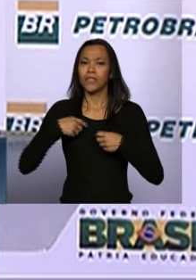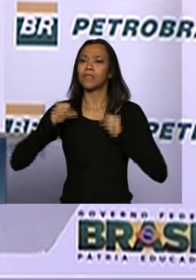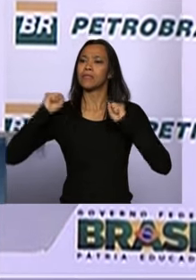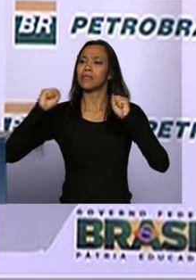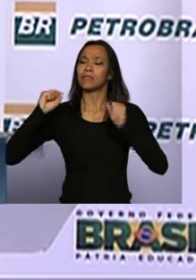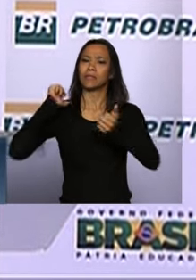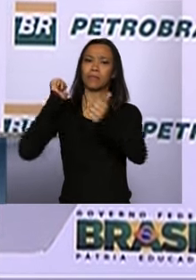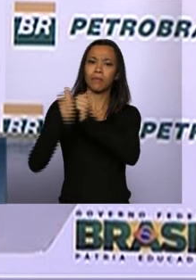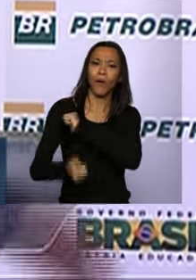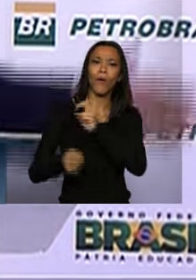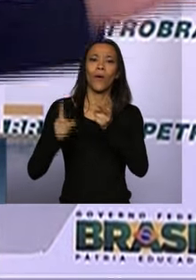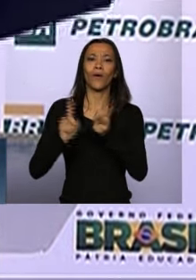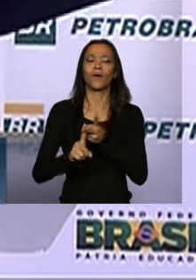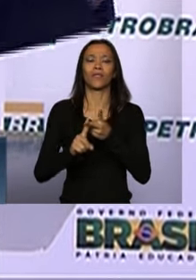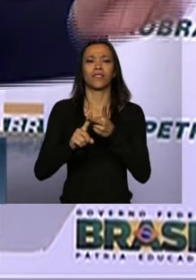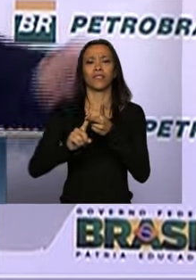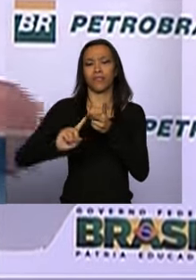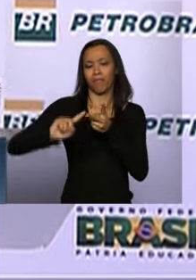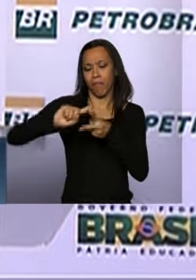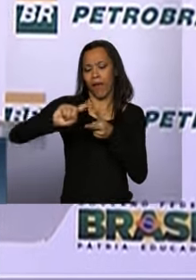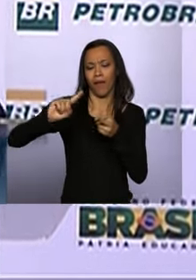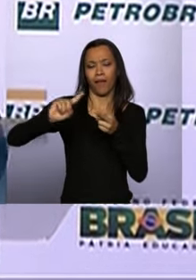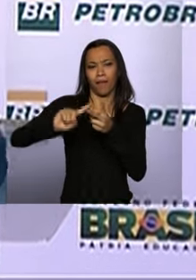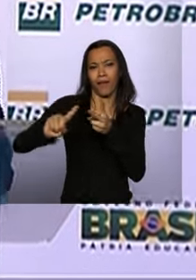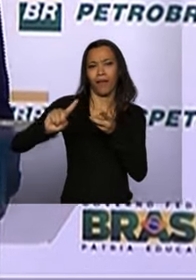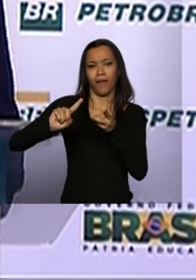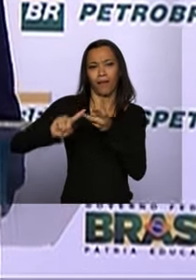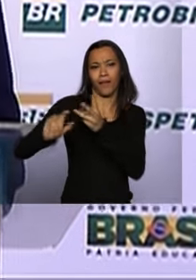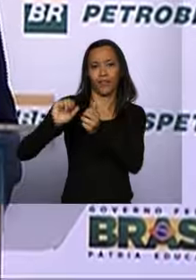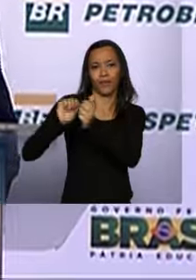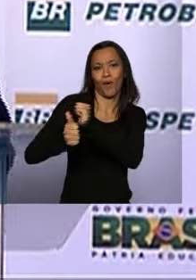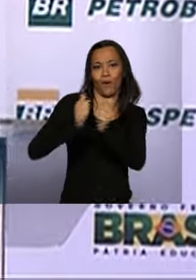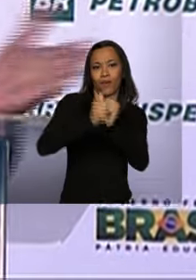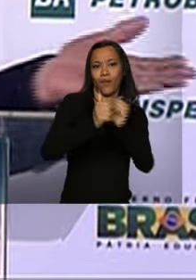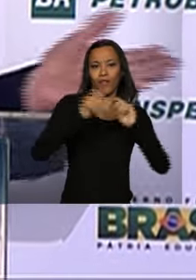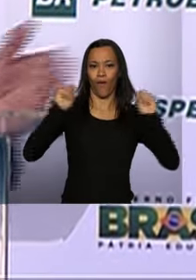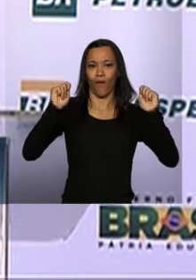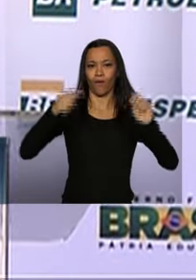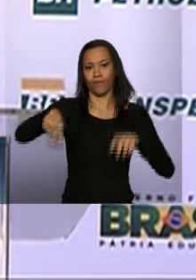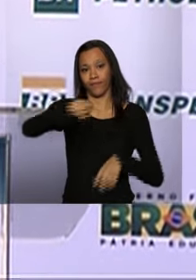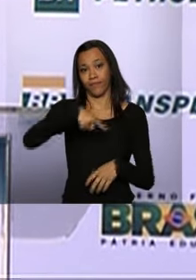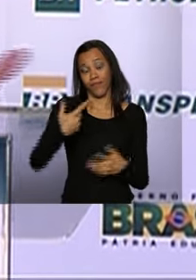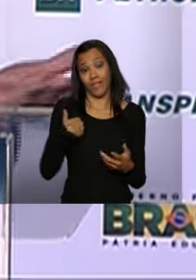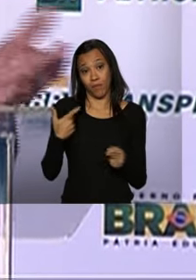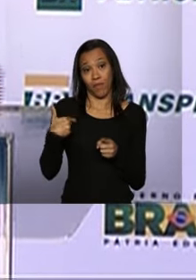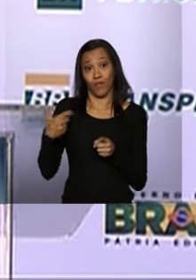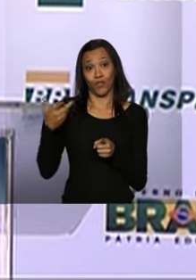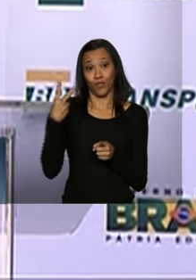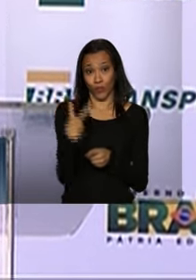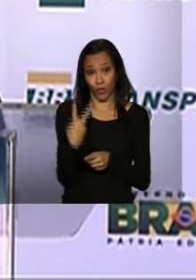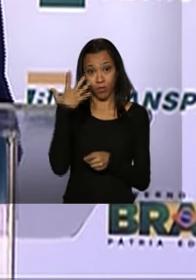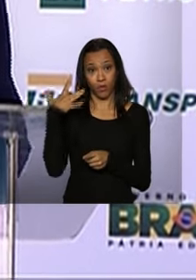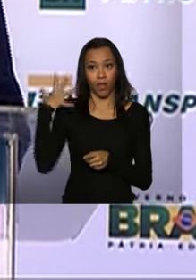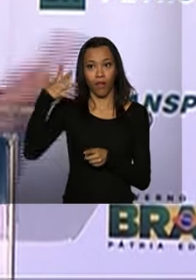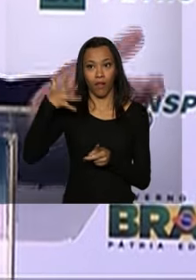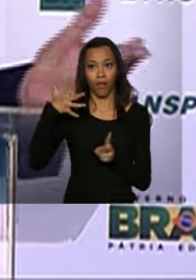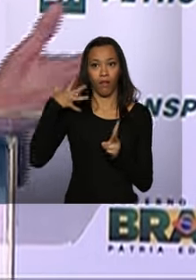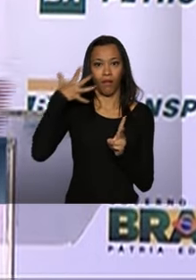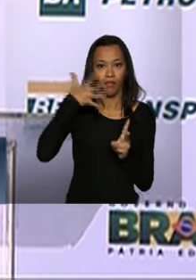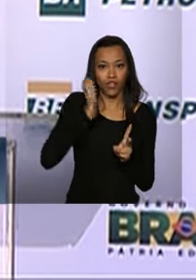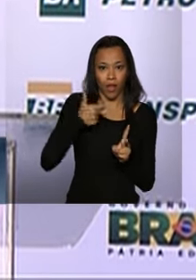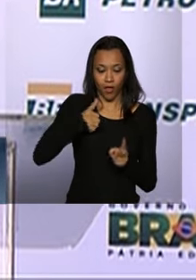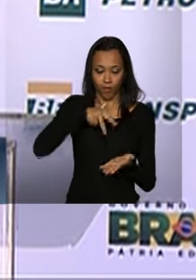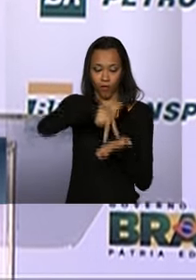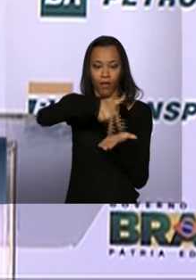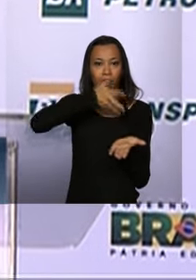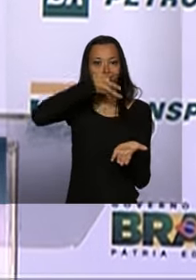né? Internacional, da presidenta. Senhores, depois desses dois oradores, a gente não tem nem como falar. Mas